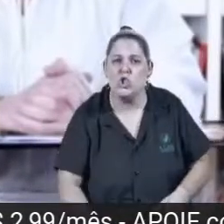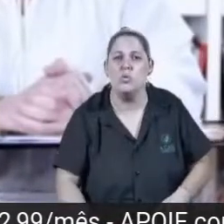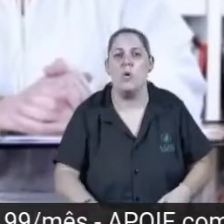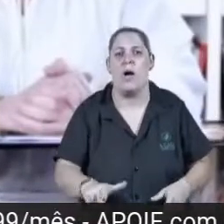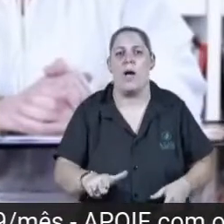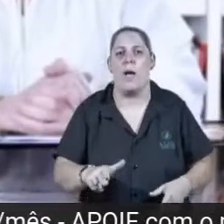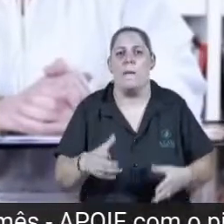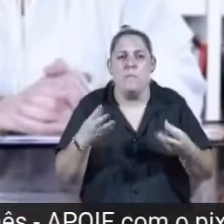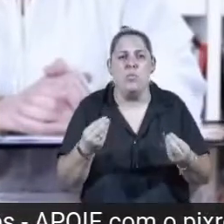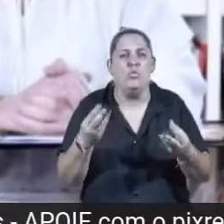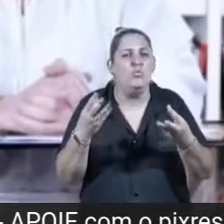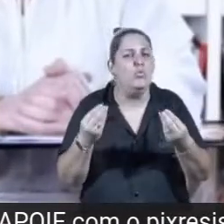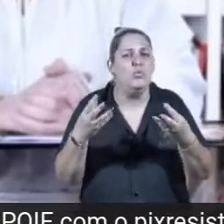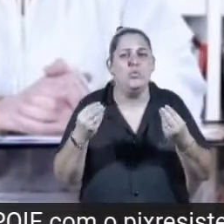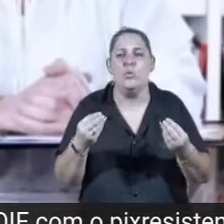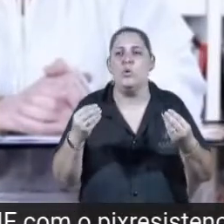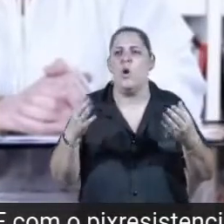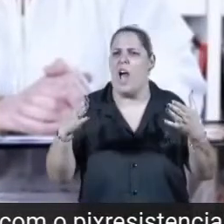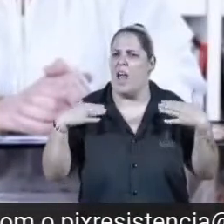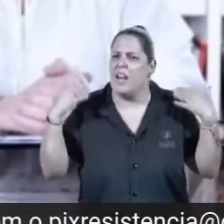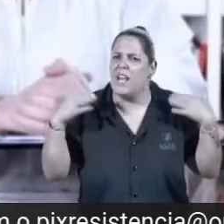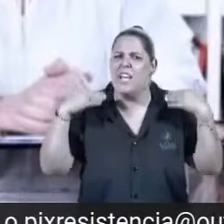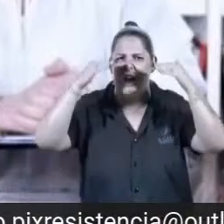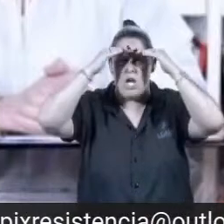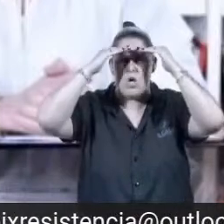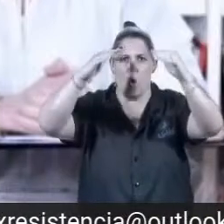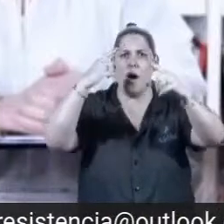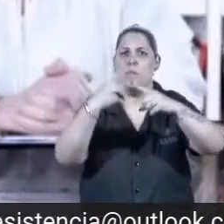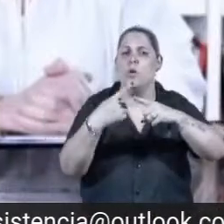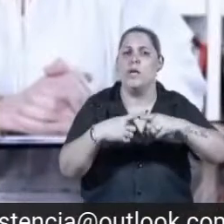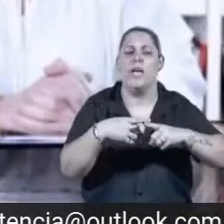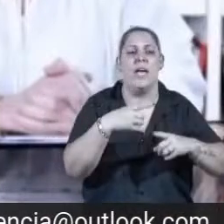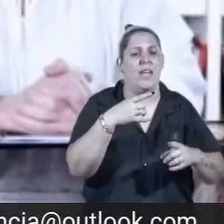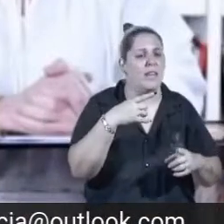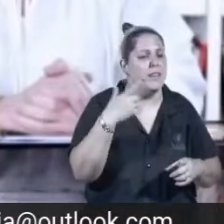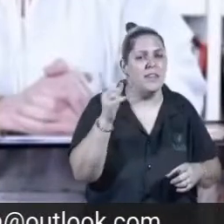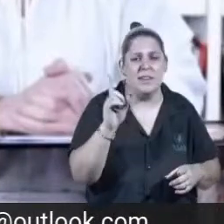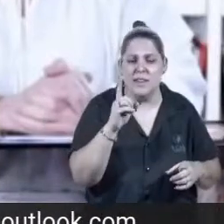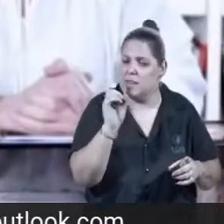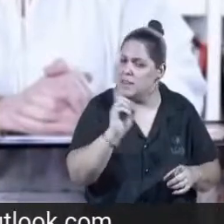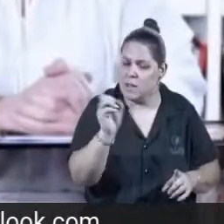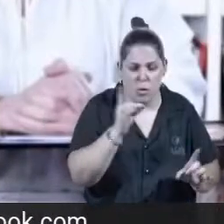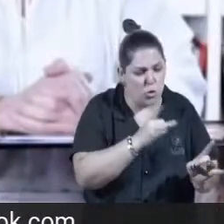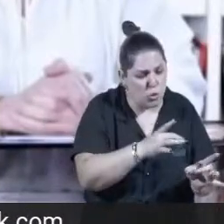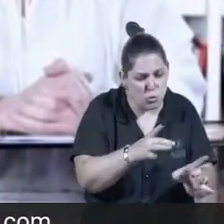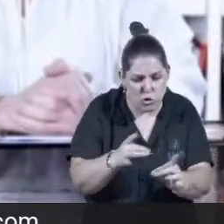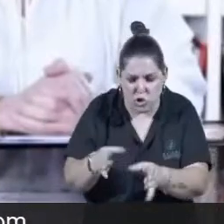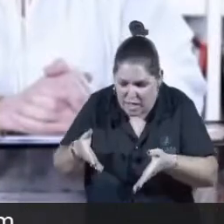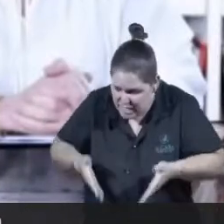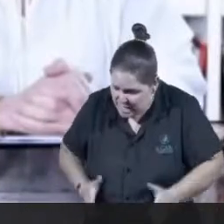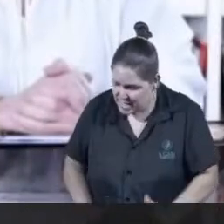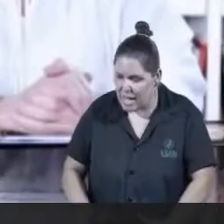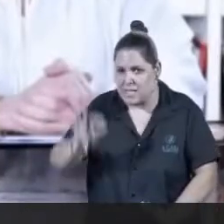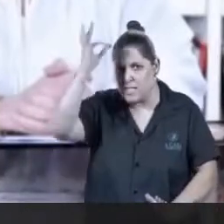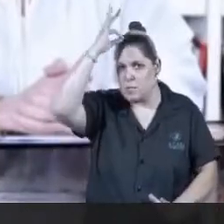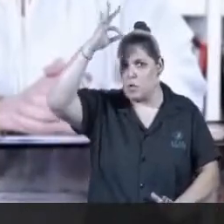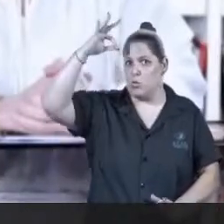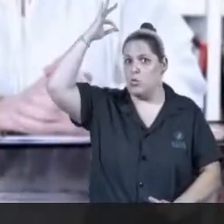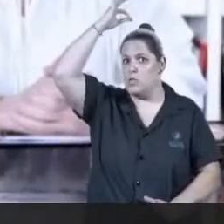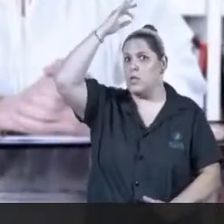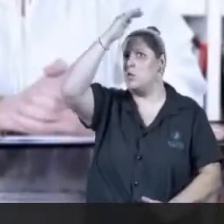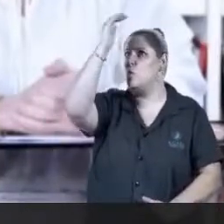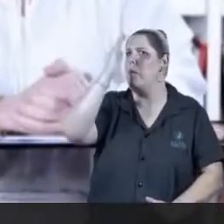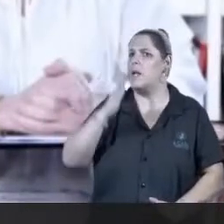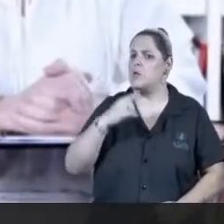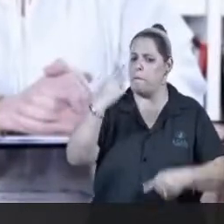muito lisonjeados, porque não é todo dia que nasce no Espírito Santo e no Brasil um político da tua